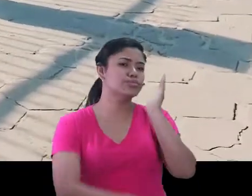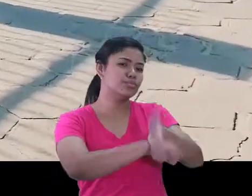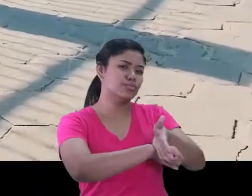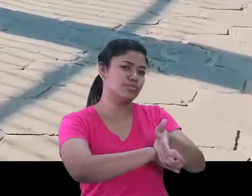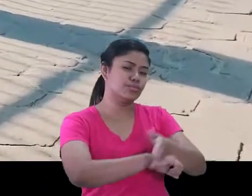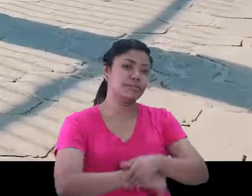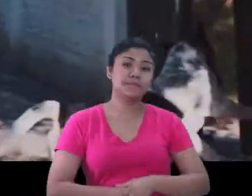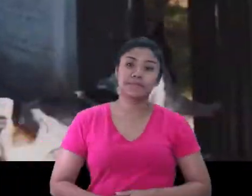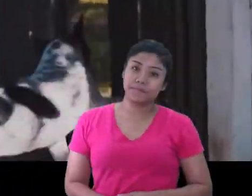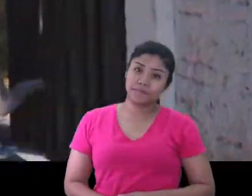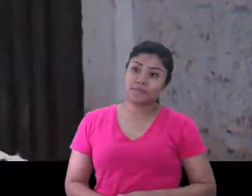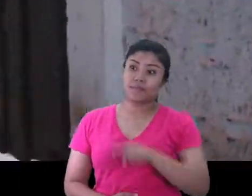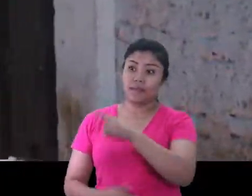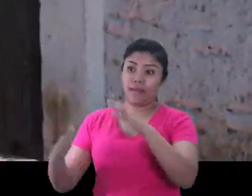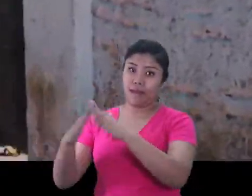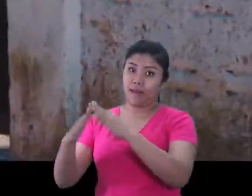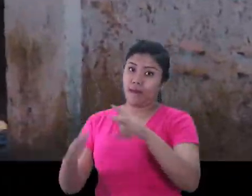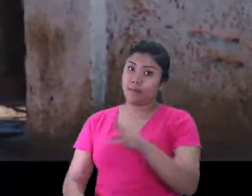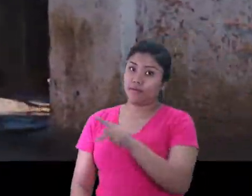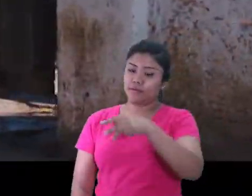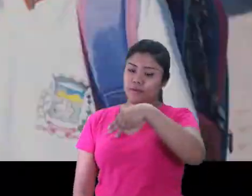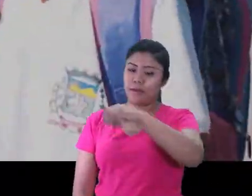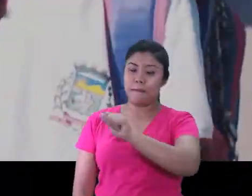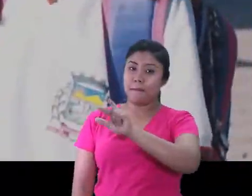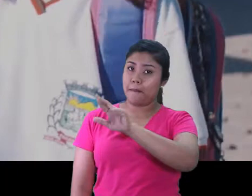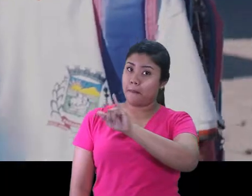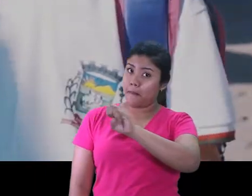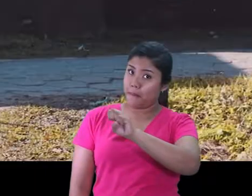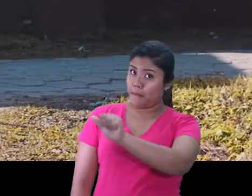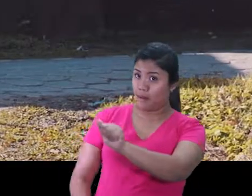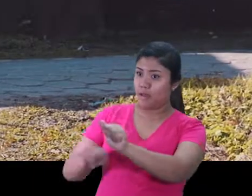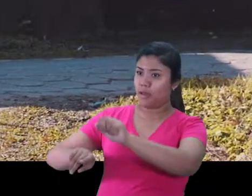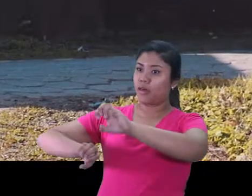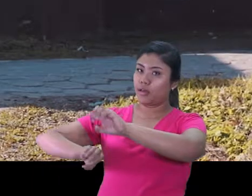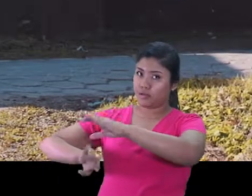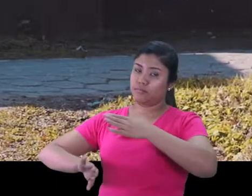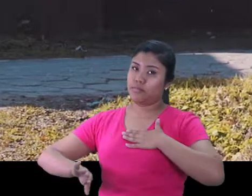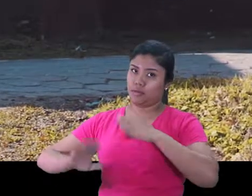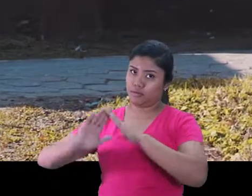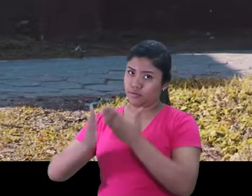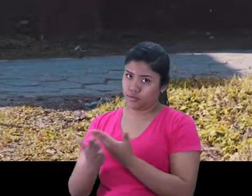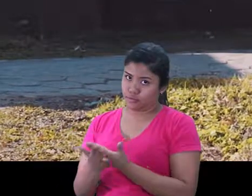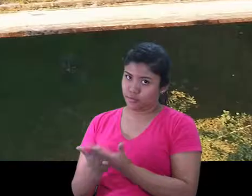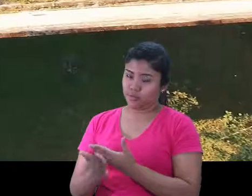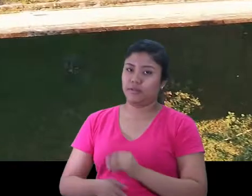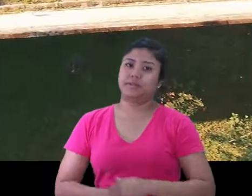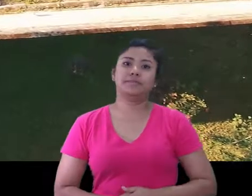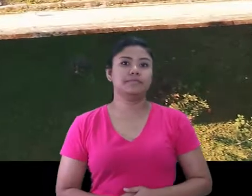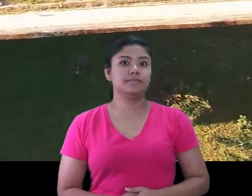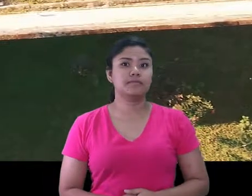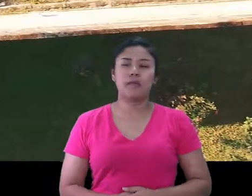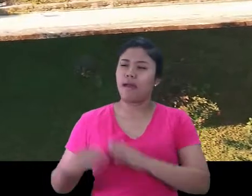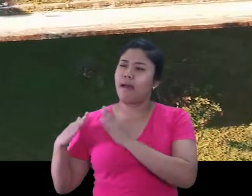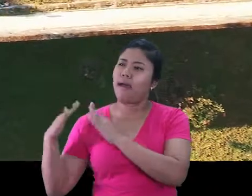mais bonita que tem. Aqui é a casa da professora Marise. Ela dá aula lá no Graciela.